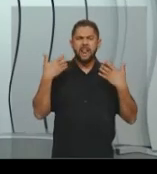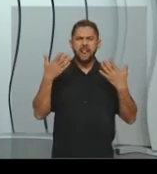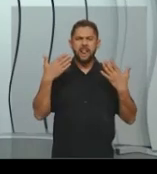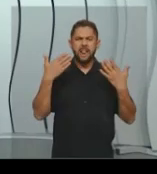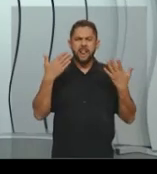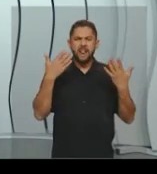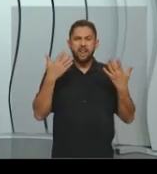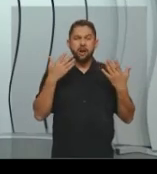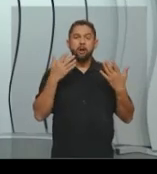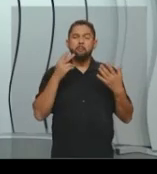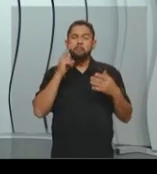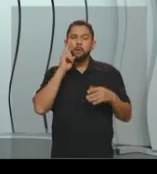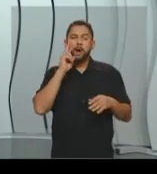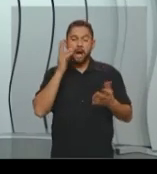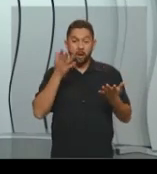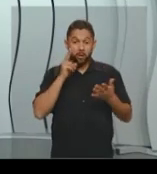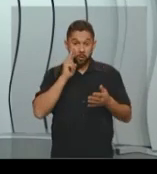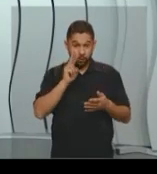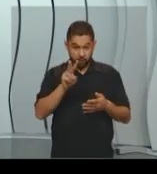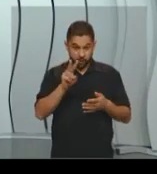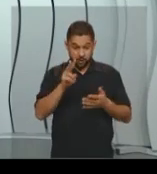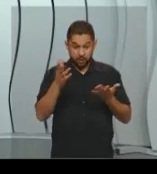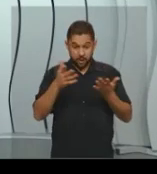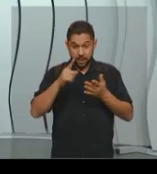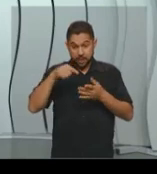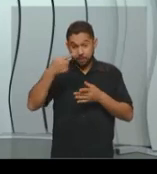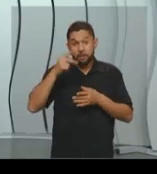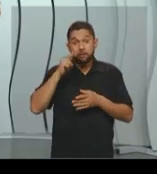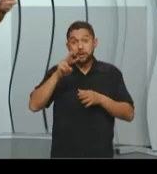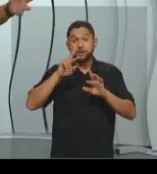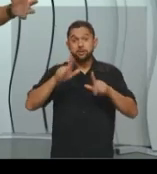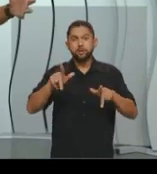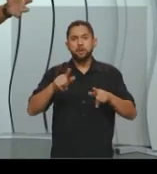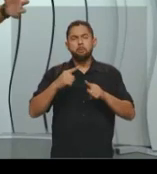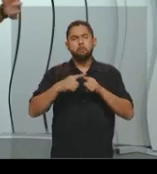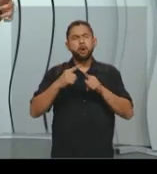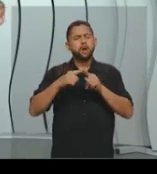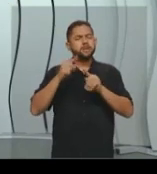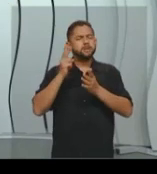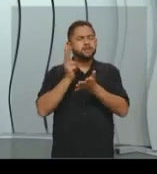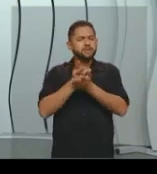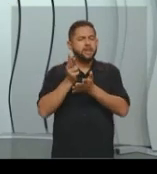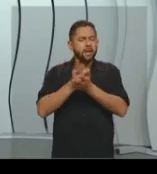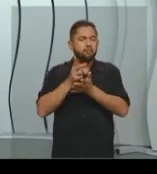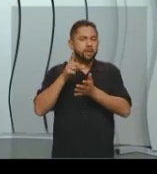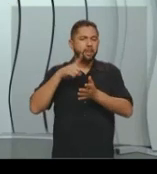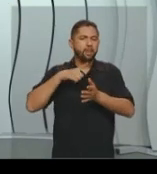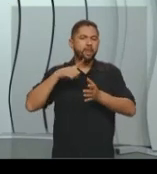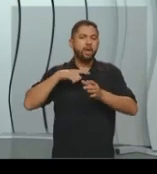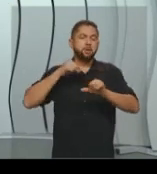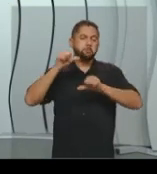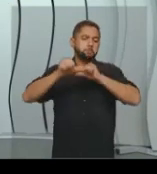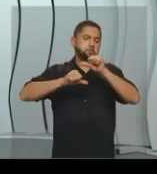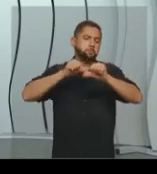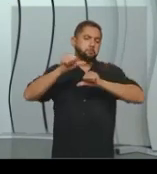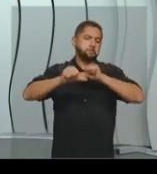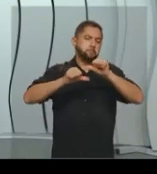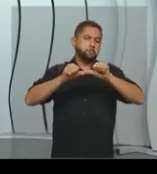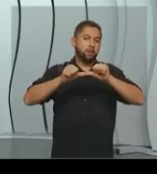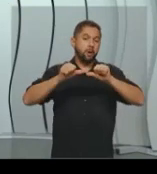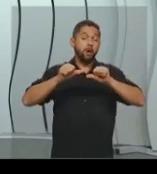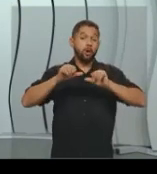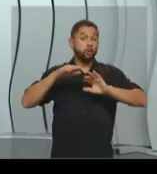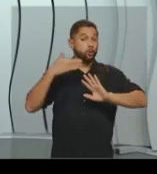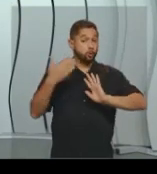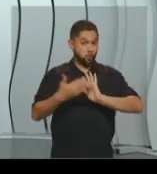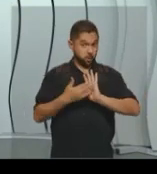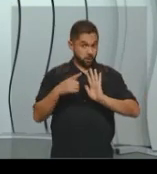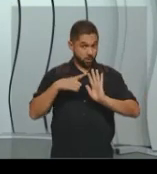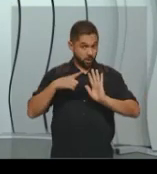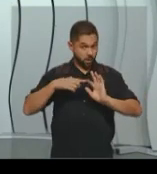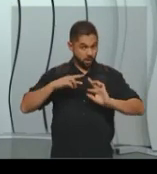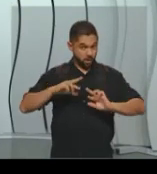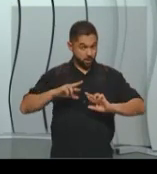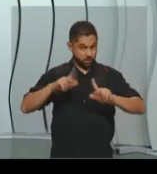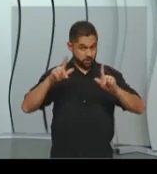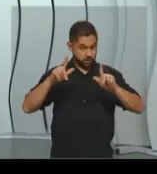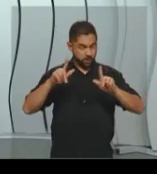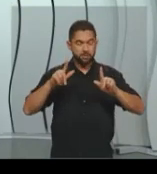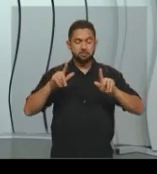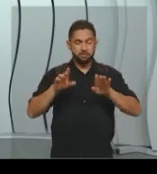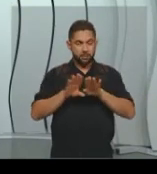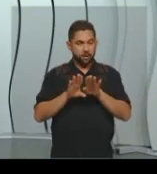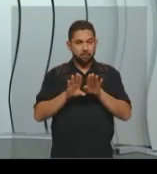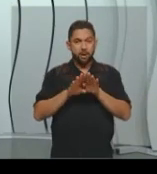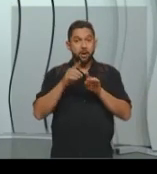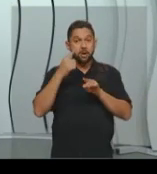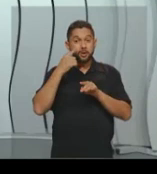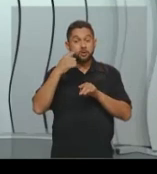agora eu estou vendo assim, depois eu estou vendo assado. Por quê? Porque está tudo em transformação. Se tudo muda, os sentidos não conseguem capturar aquilo que fica, aquilo